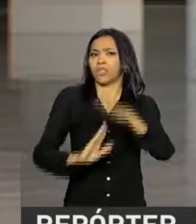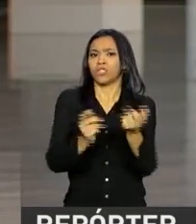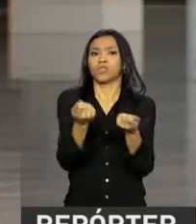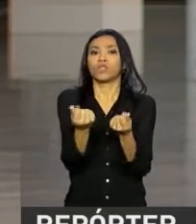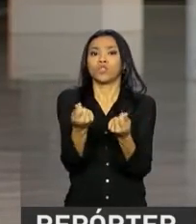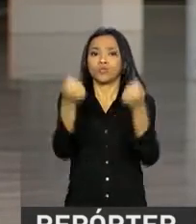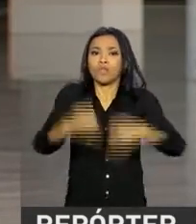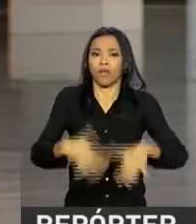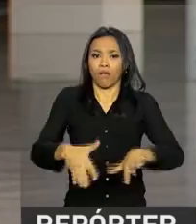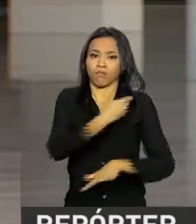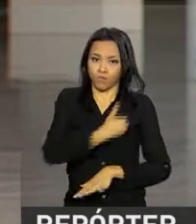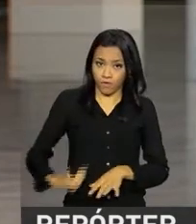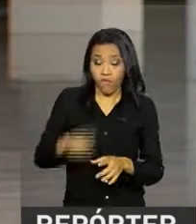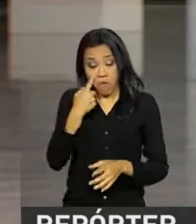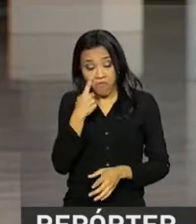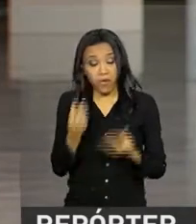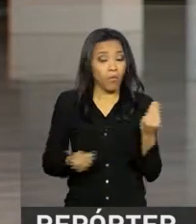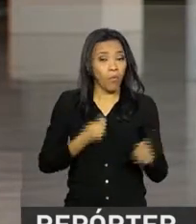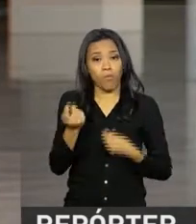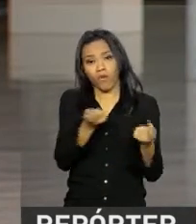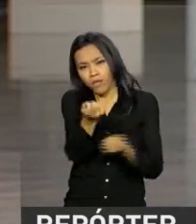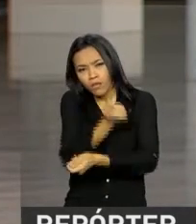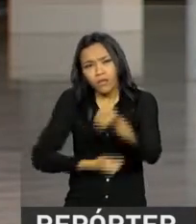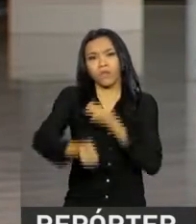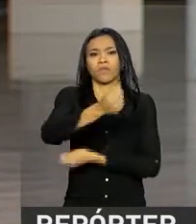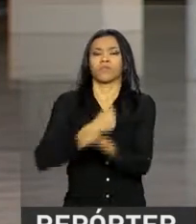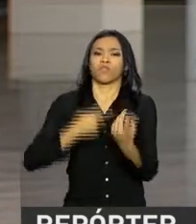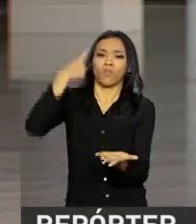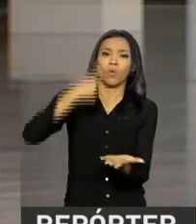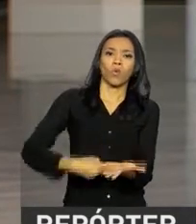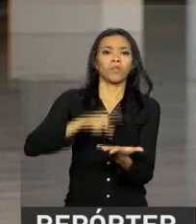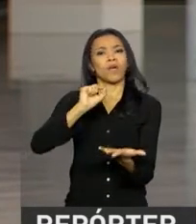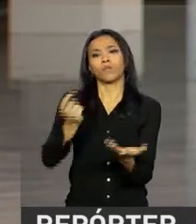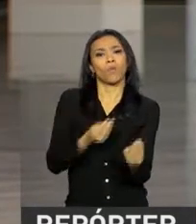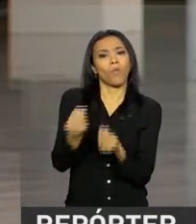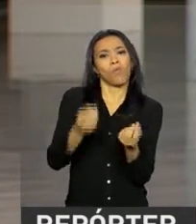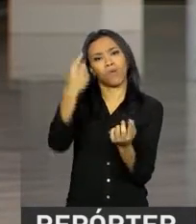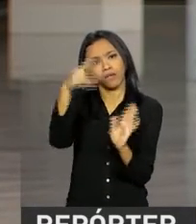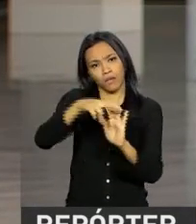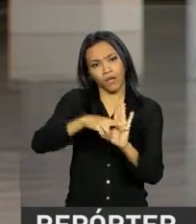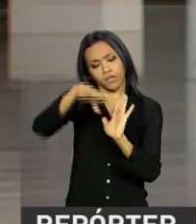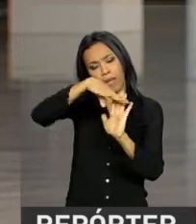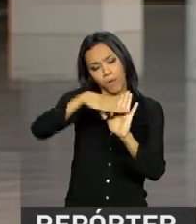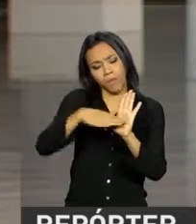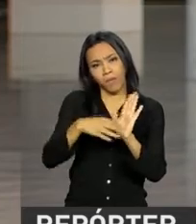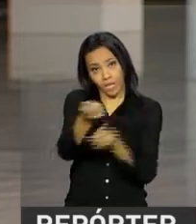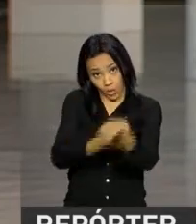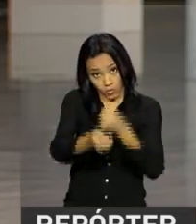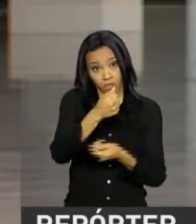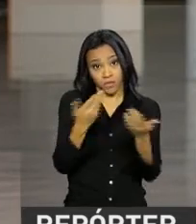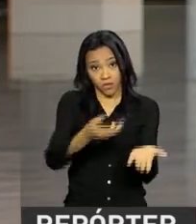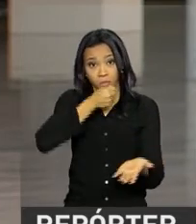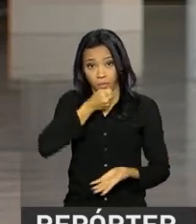desse dia de negociações aqui em brasília em que foram definidos os termos dessa renegociação na reportagem de paulo a